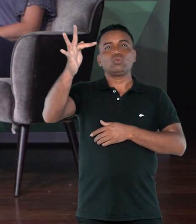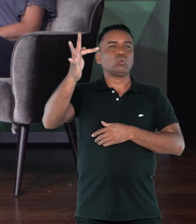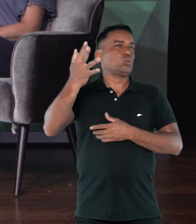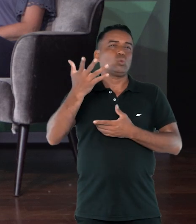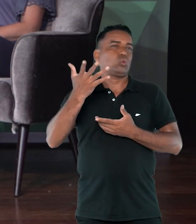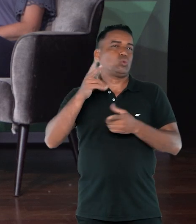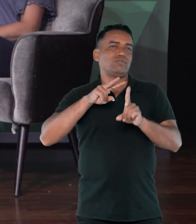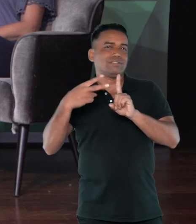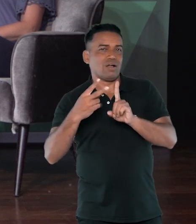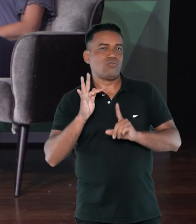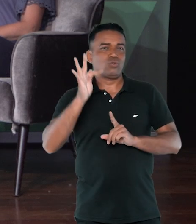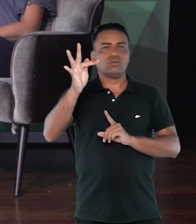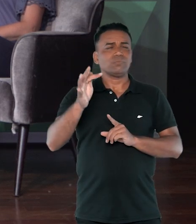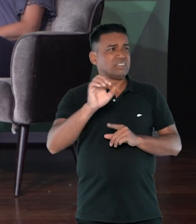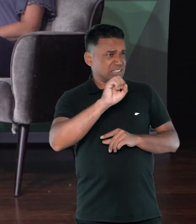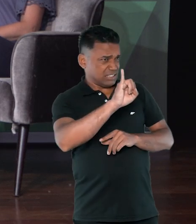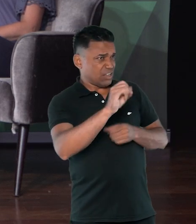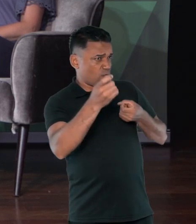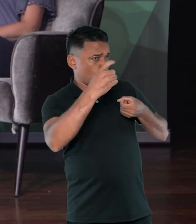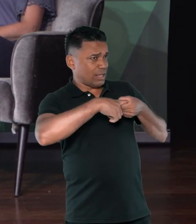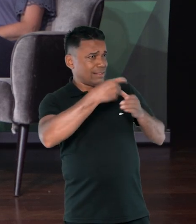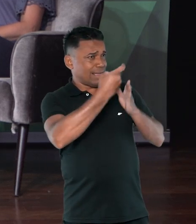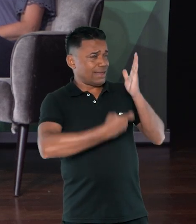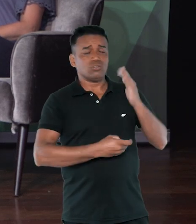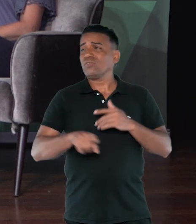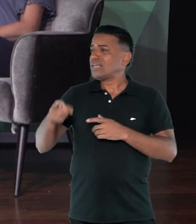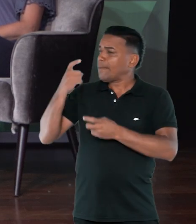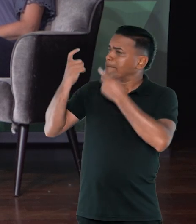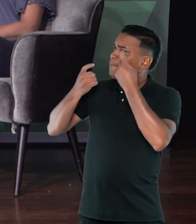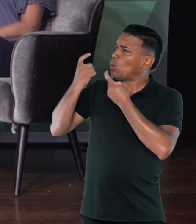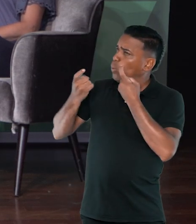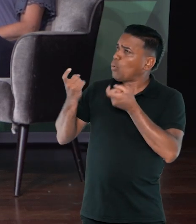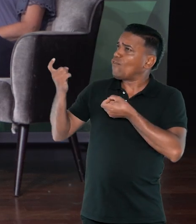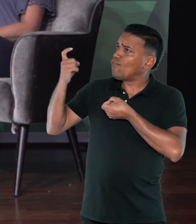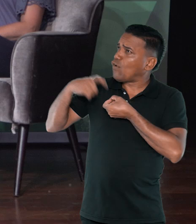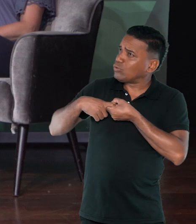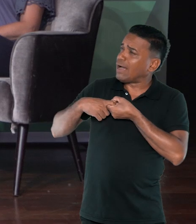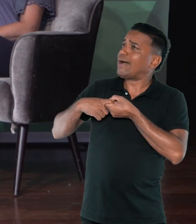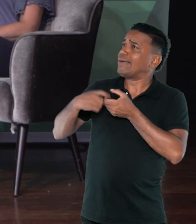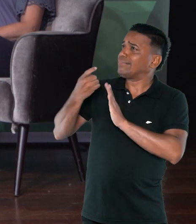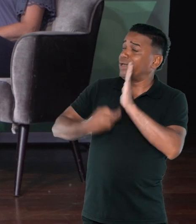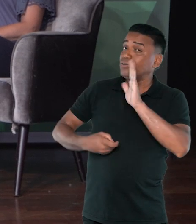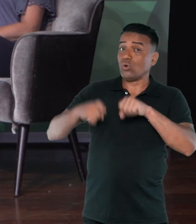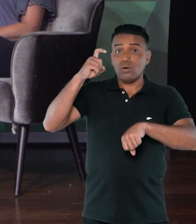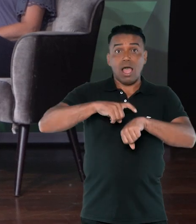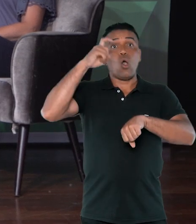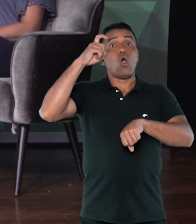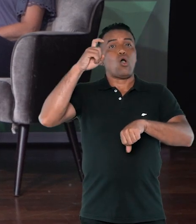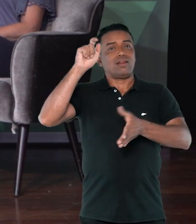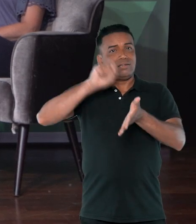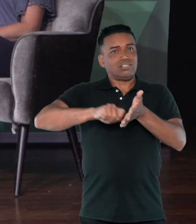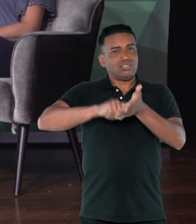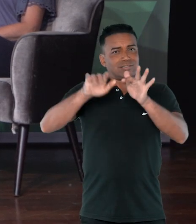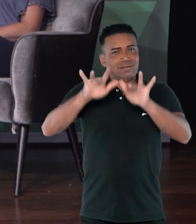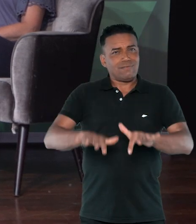esse cuidado, né, com a mensagem que estava cada texto passando para o leitor. Eu sou muito preciosista, muito